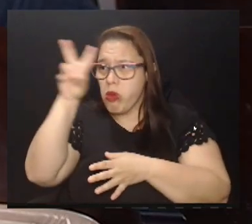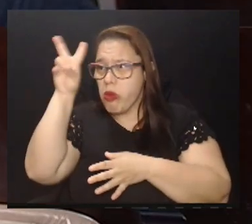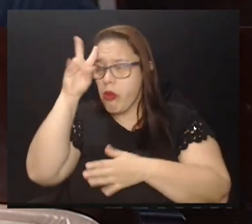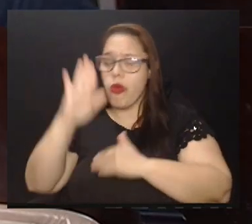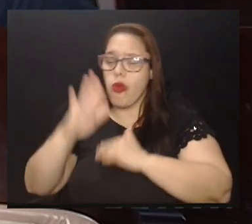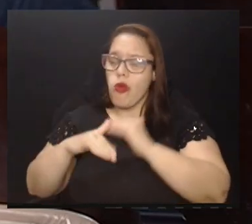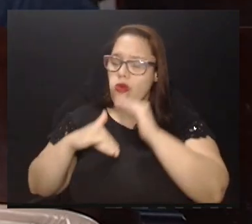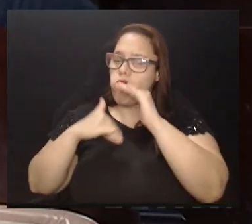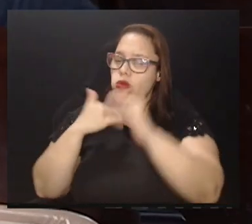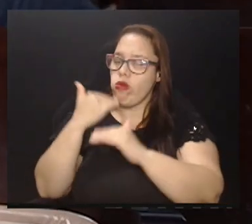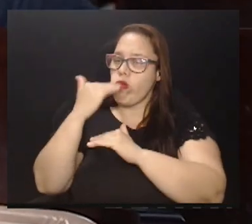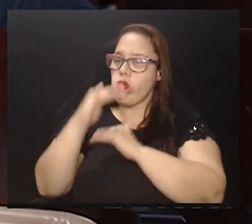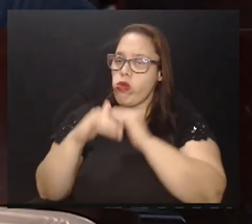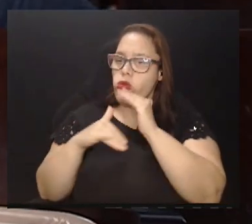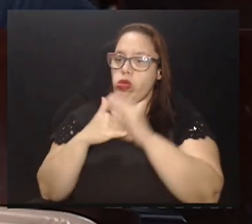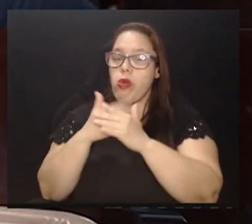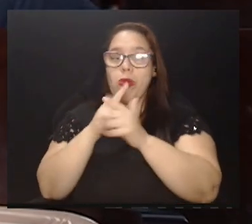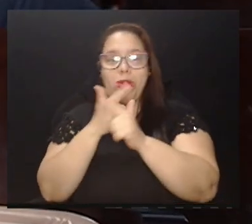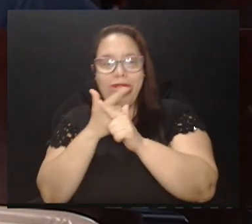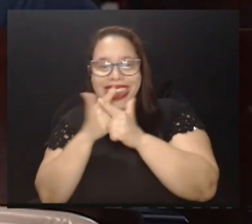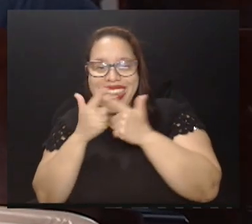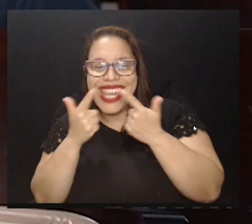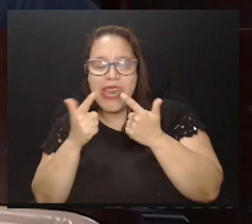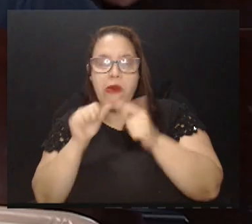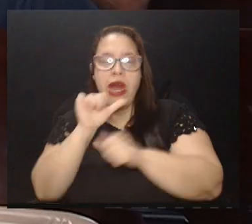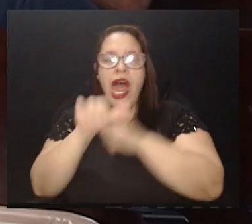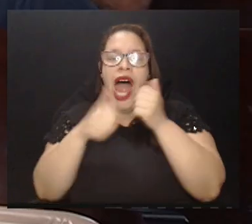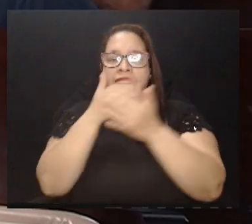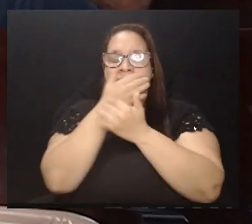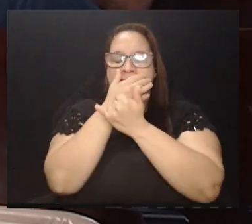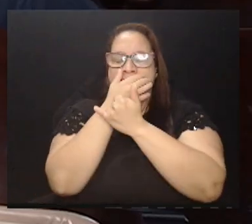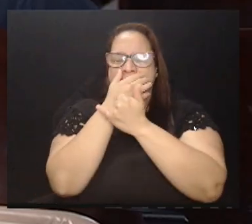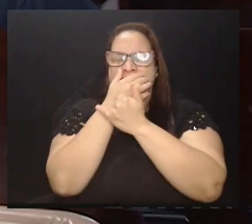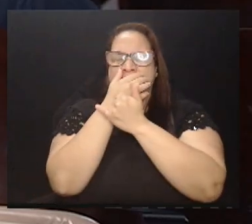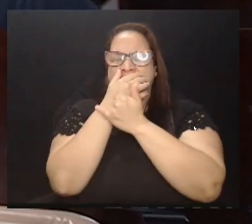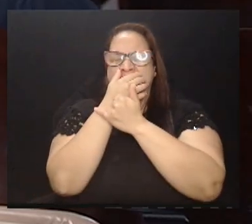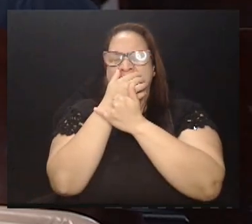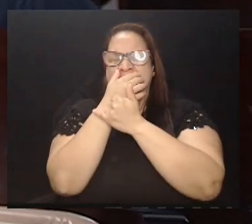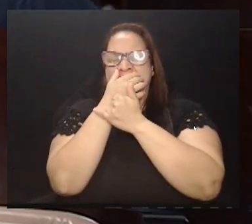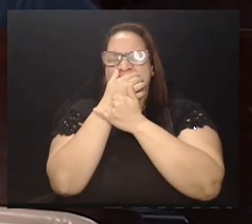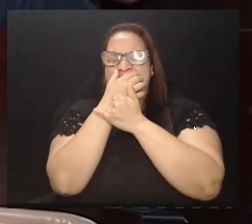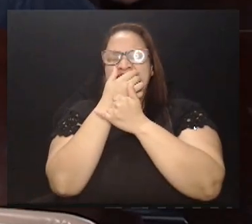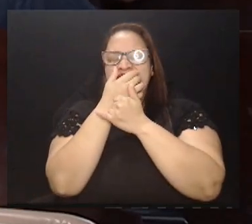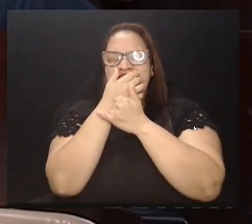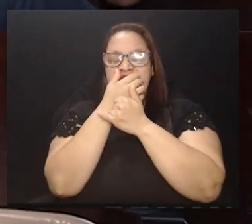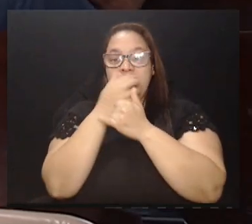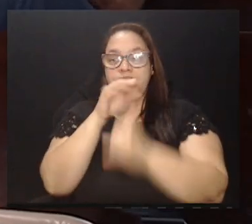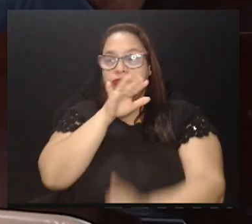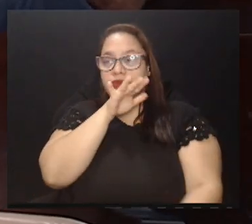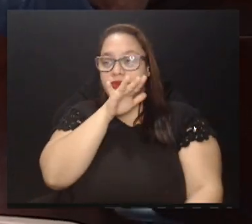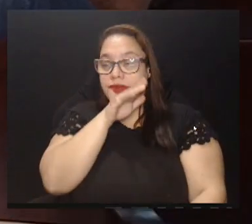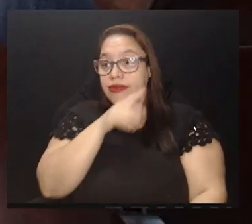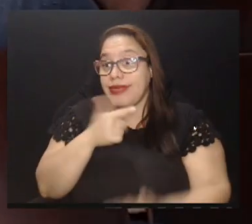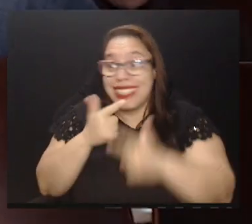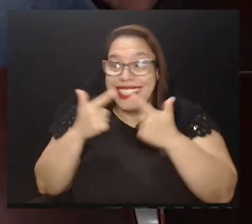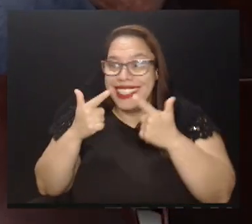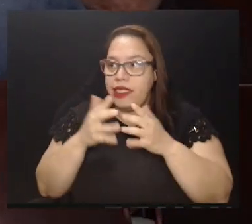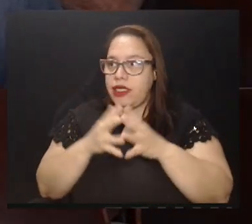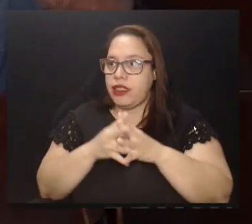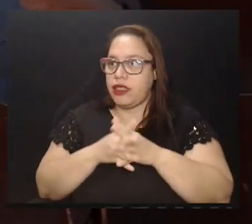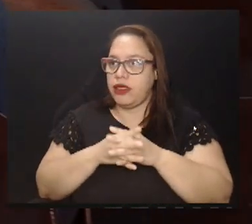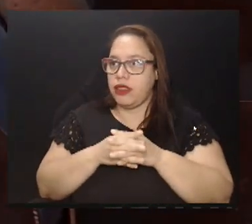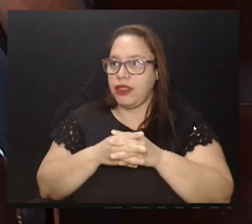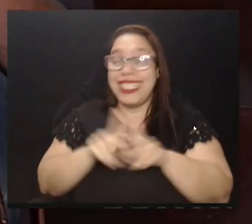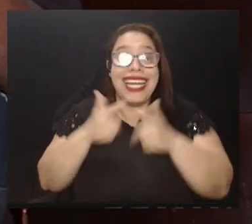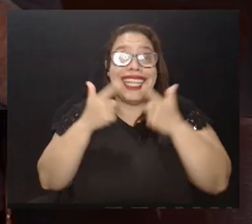uma comédia e virou uma tragicomédia, porque tinha momentos cômicos e